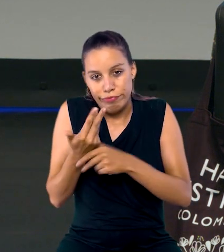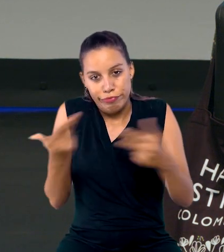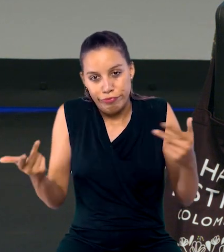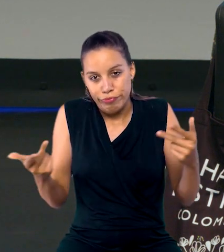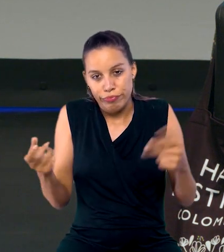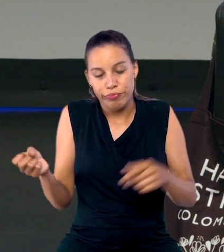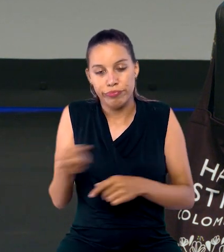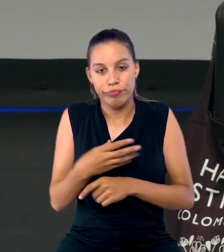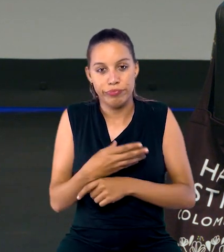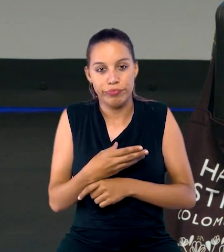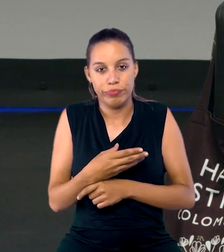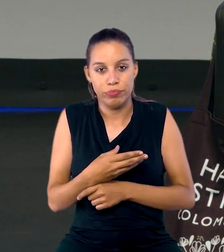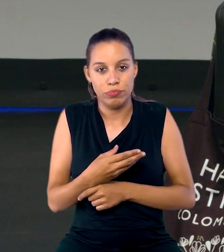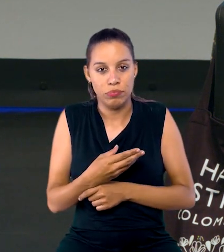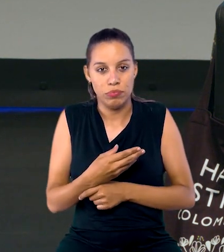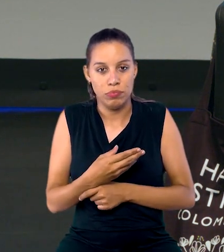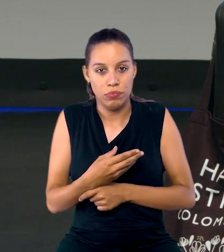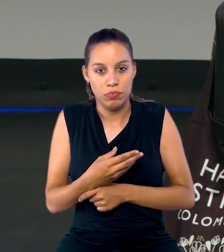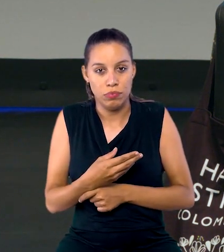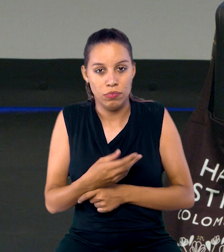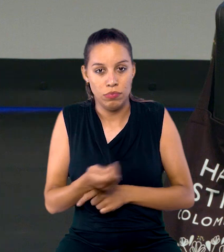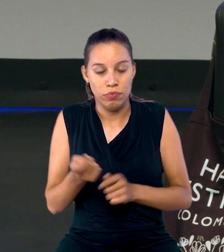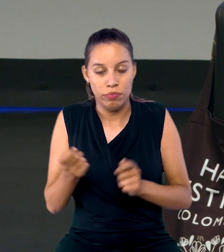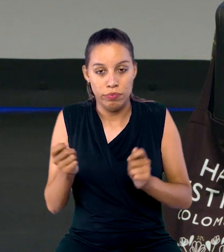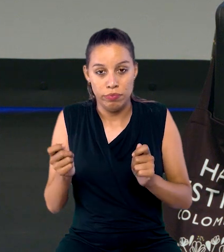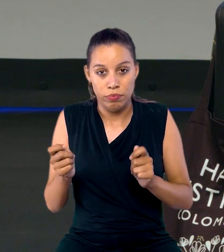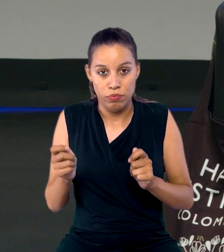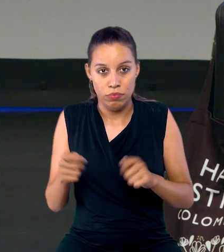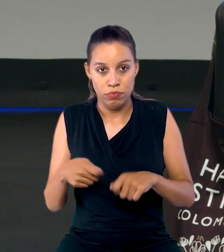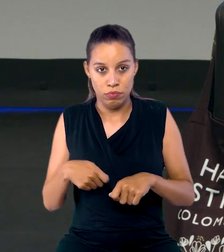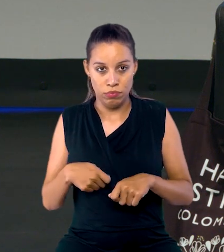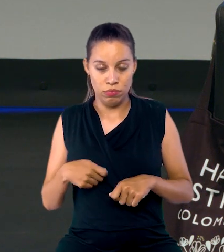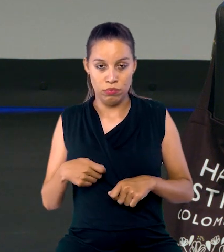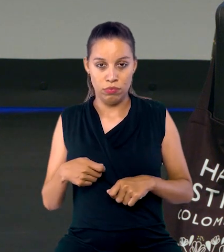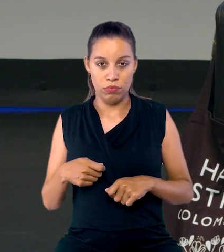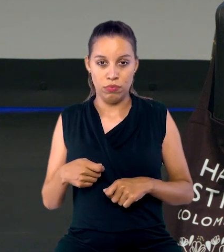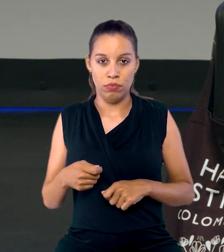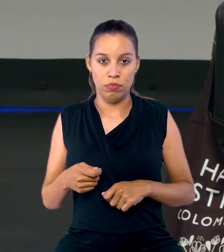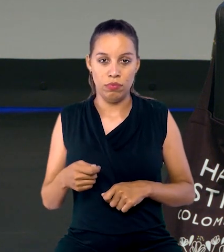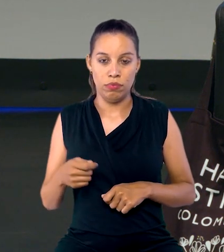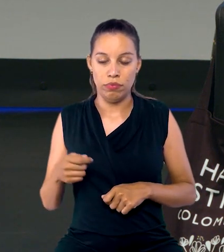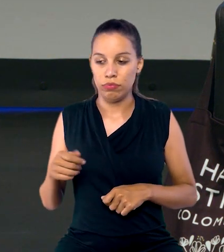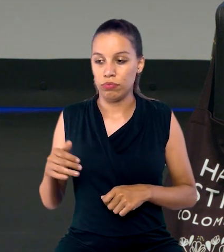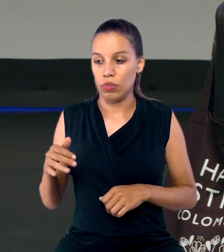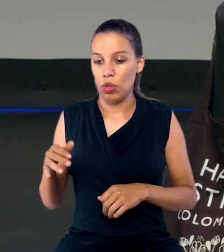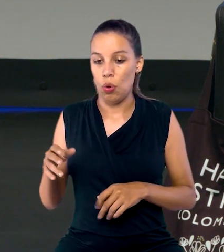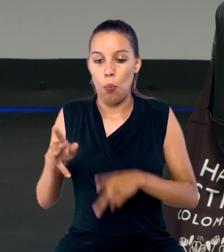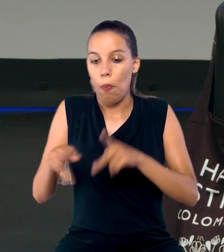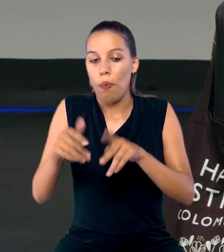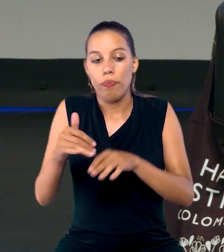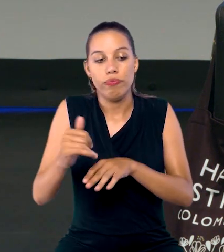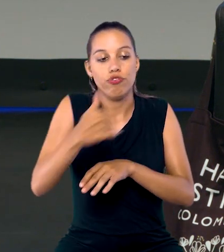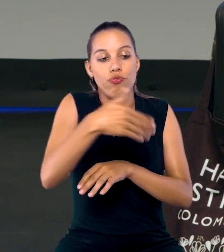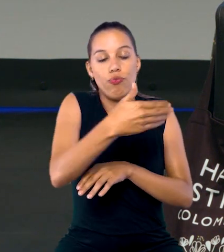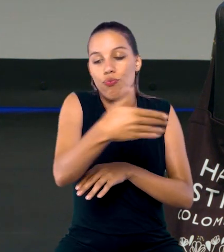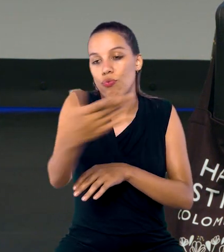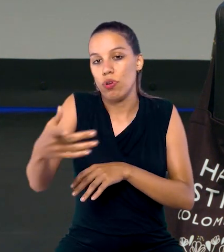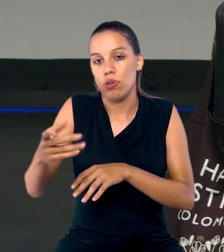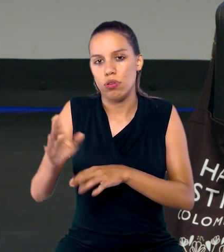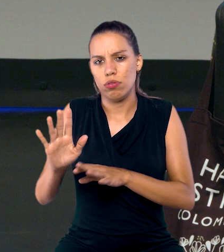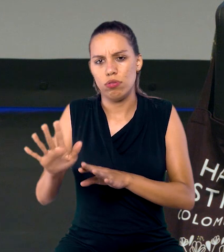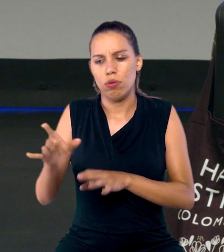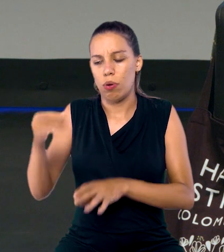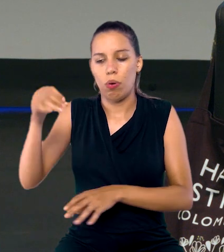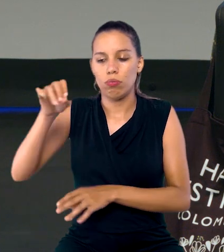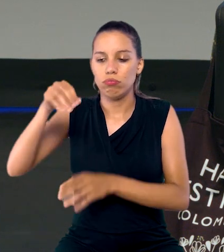algo completamente novo, que seja, inclusive, externo ao que essas comunidades, nossos povos já estão